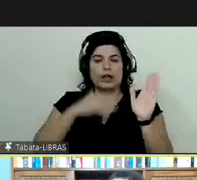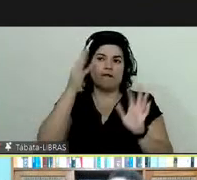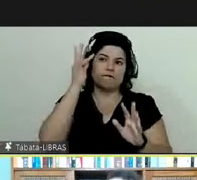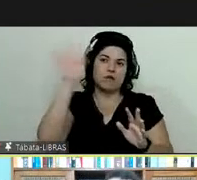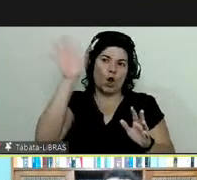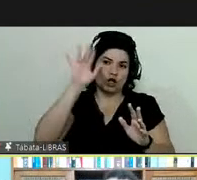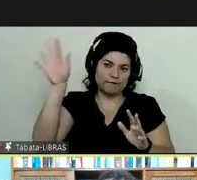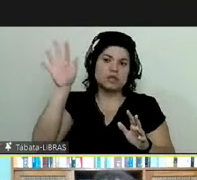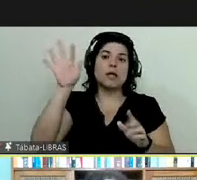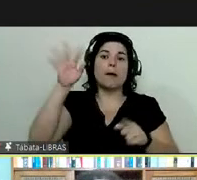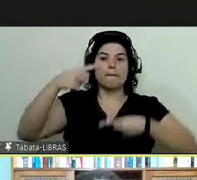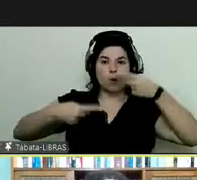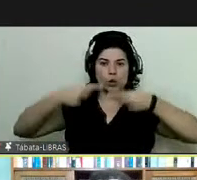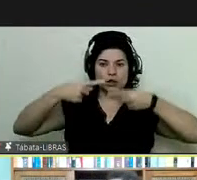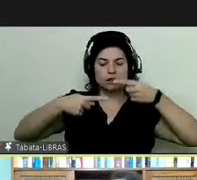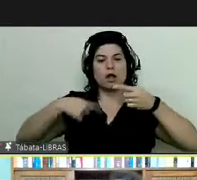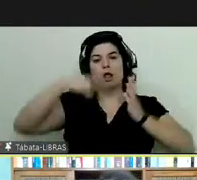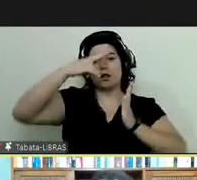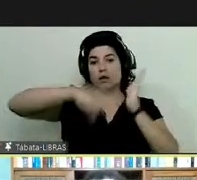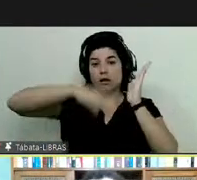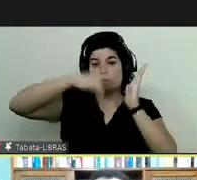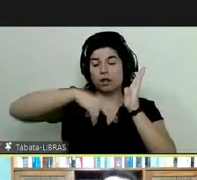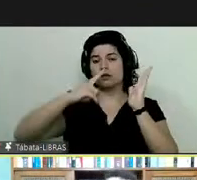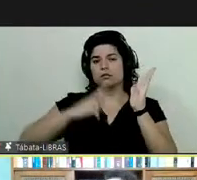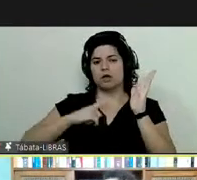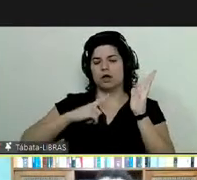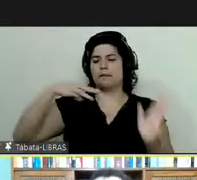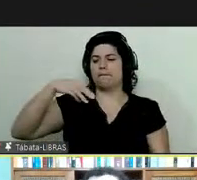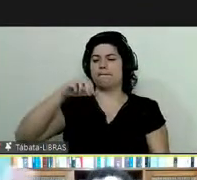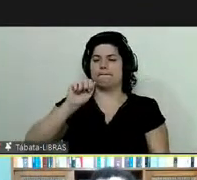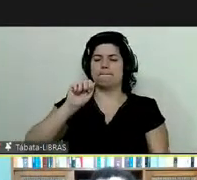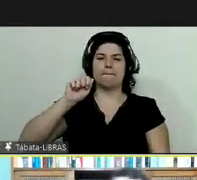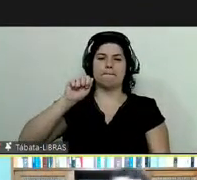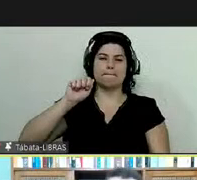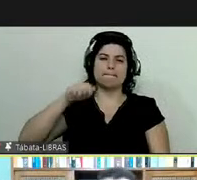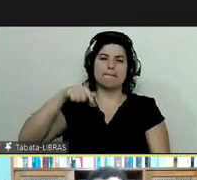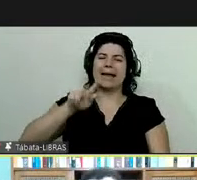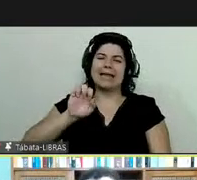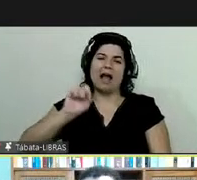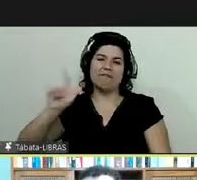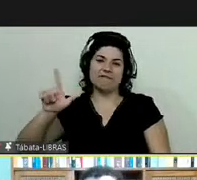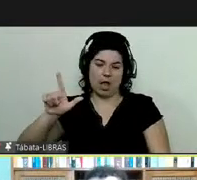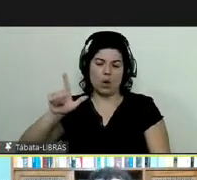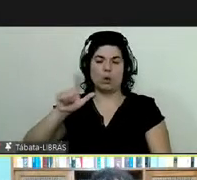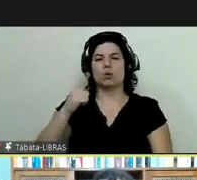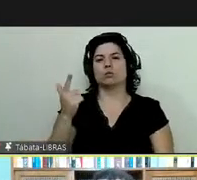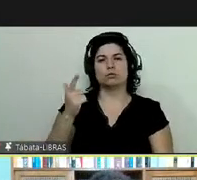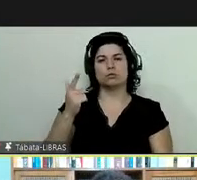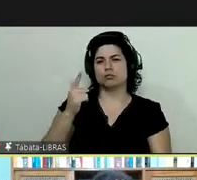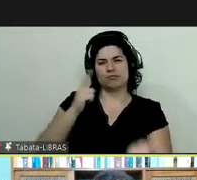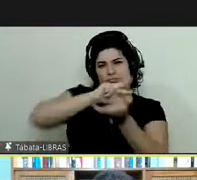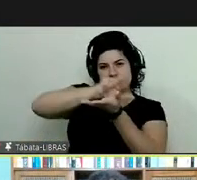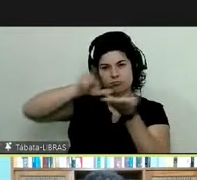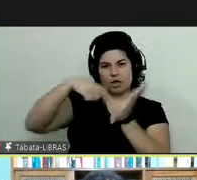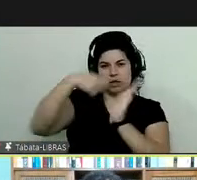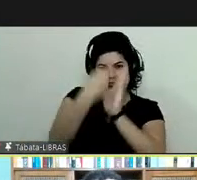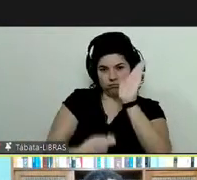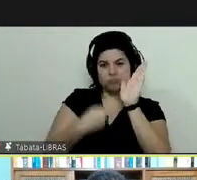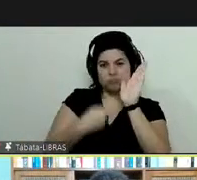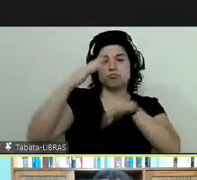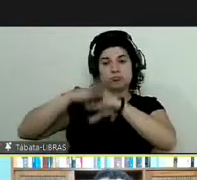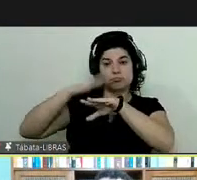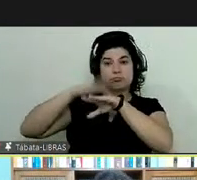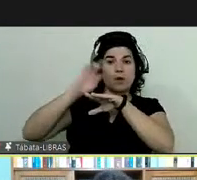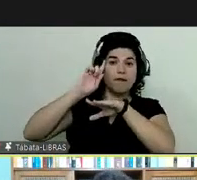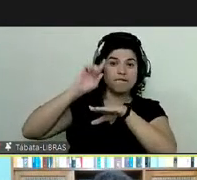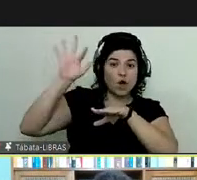tenha curiosidade vai levar os grandes clássicos Maquiavel Hobbes Locke o sou toda essa galera da filosofia política